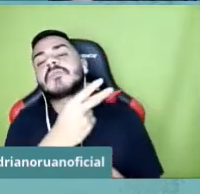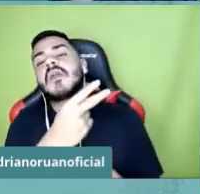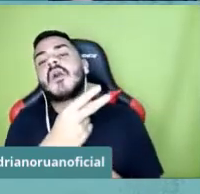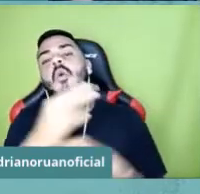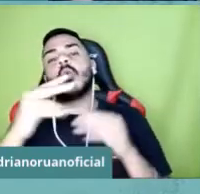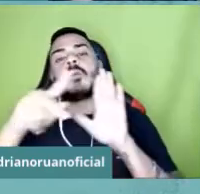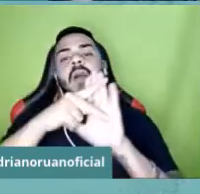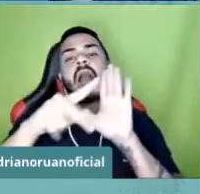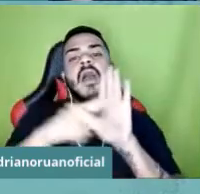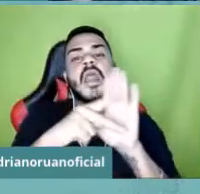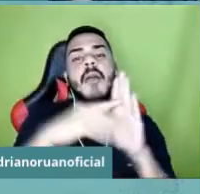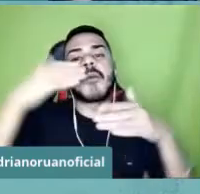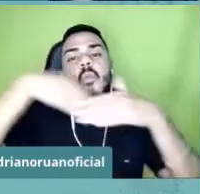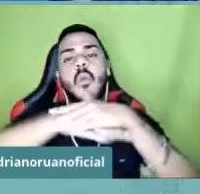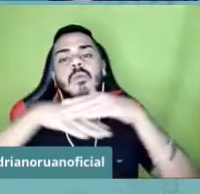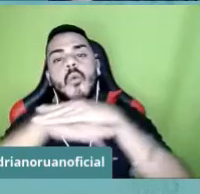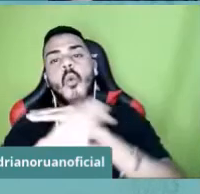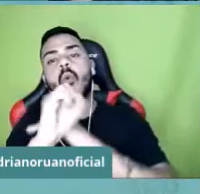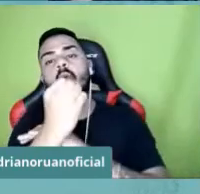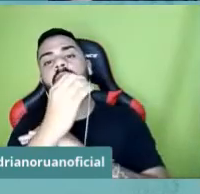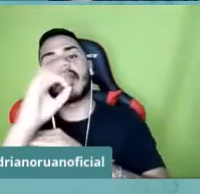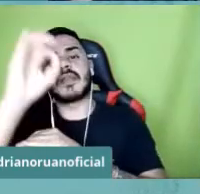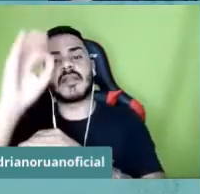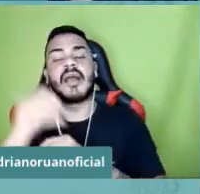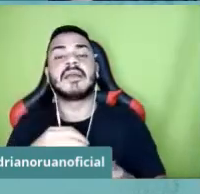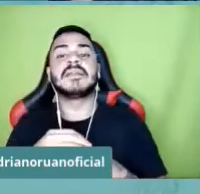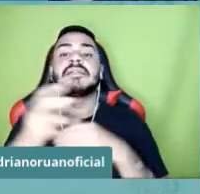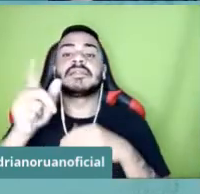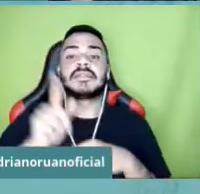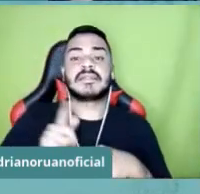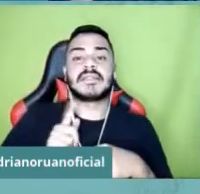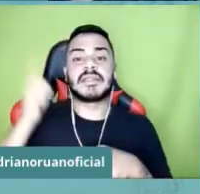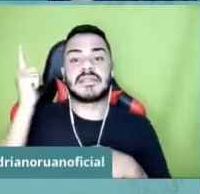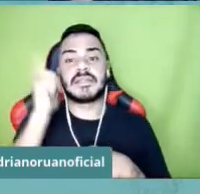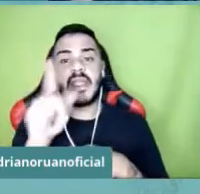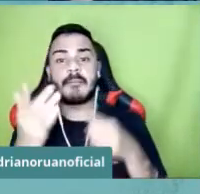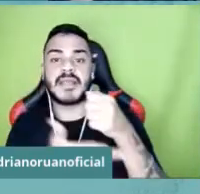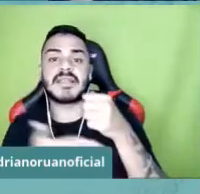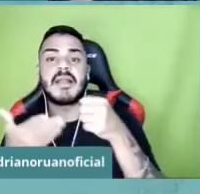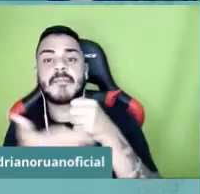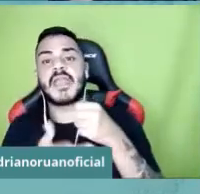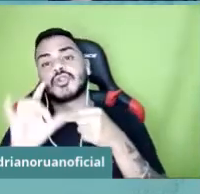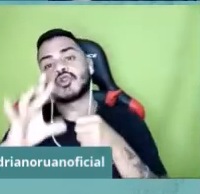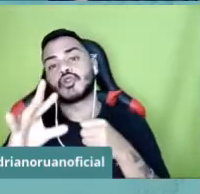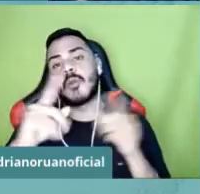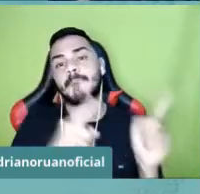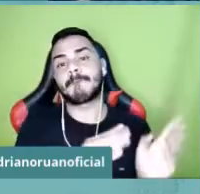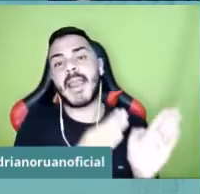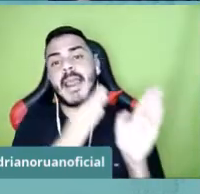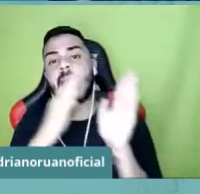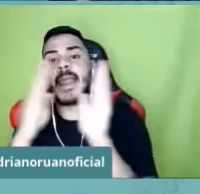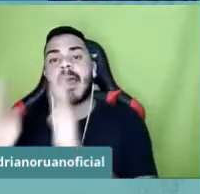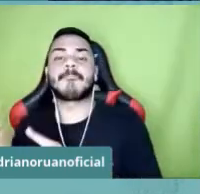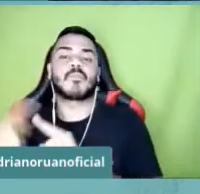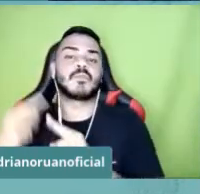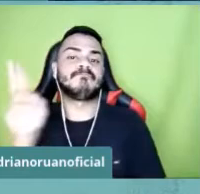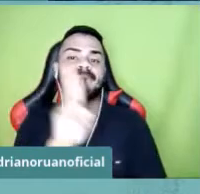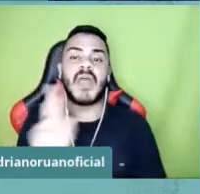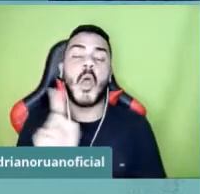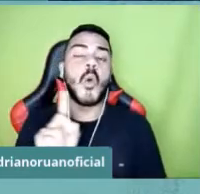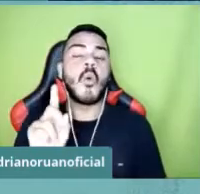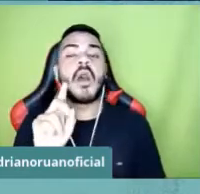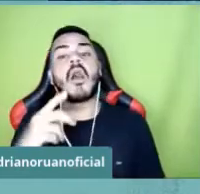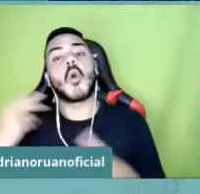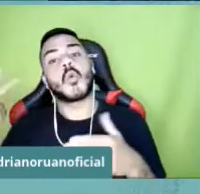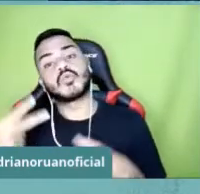armazenamento em menos 80 graus, a gente teria essa vacina basicamente só em grandes centros, porque seria inviável manter essa